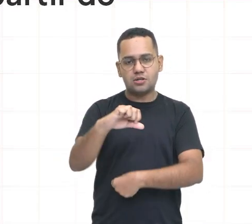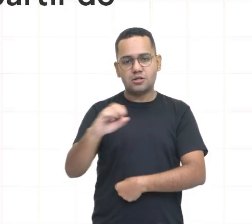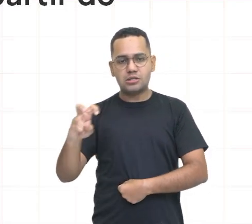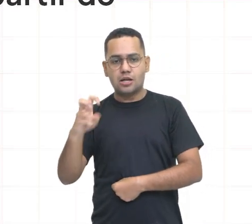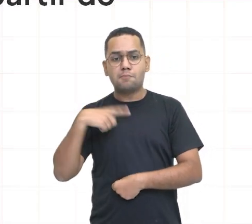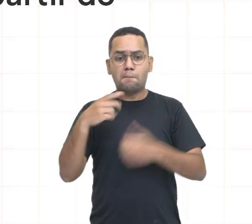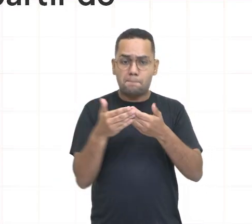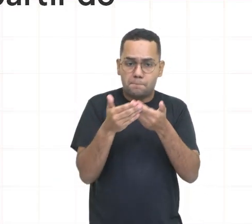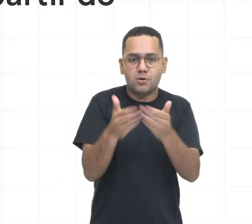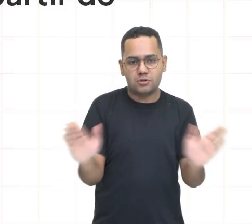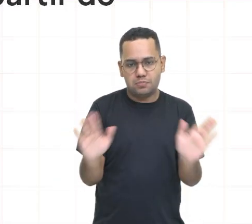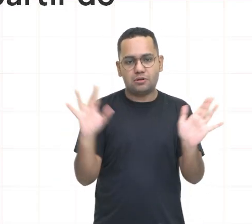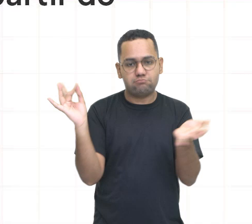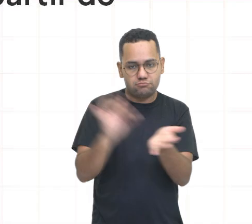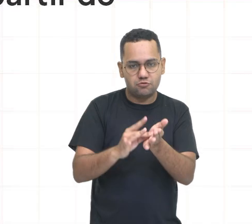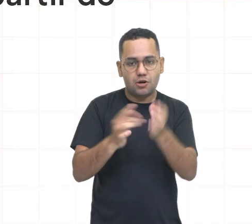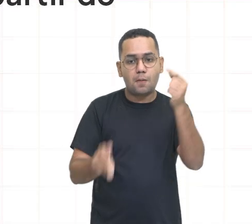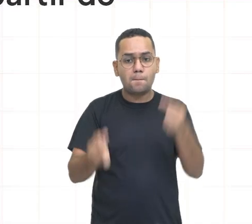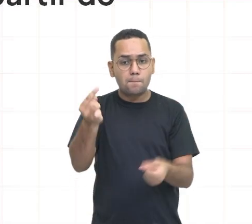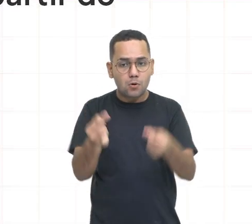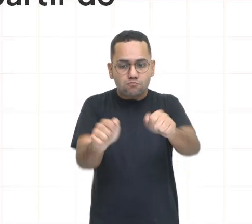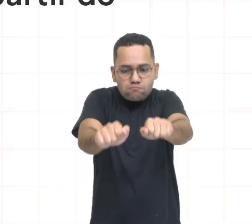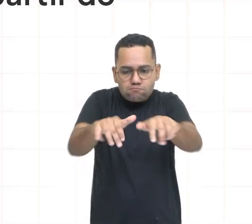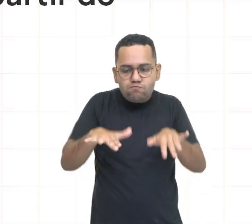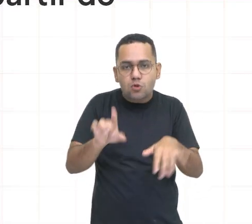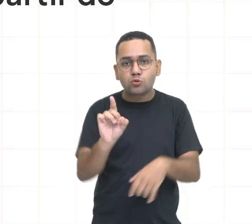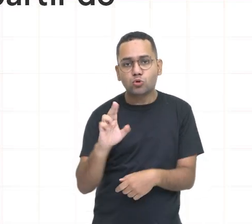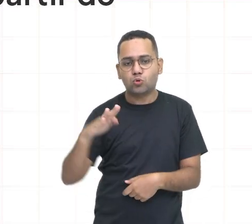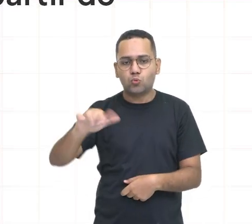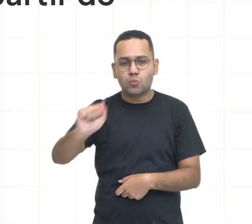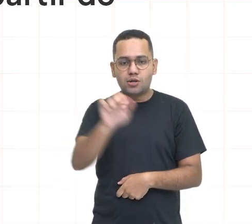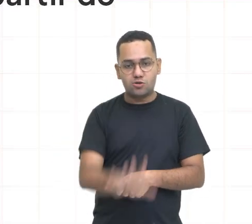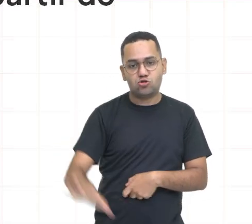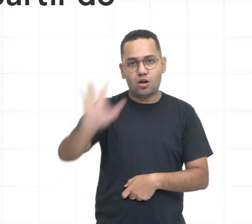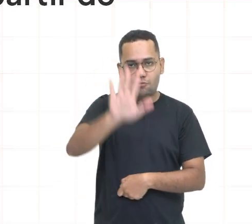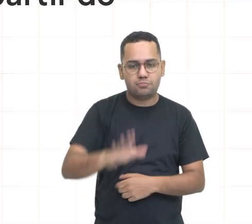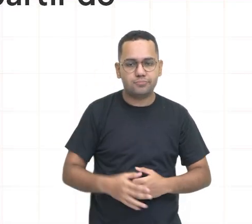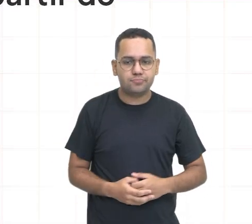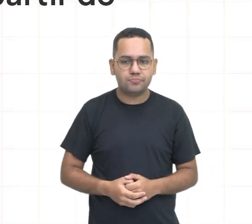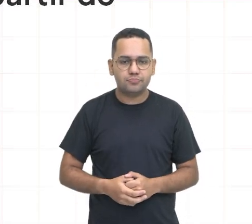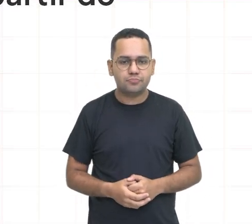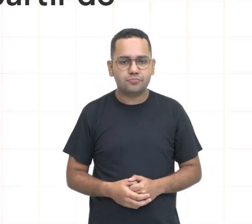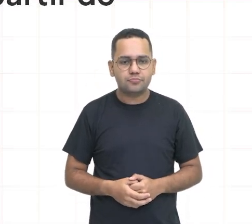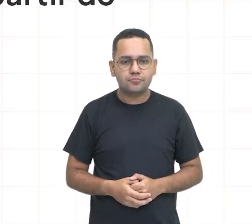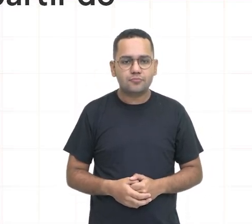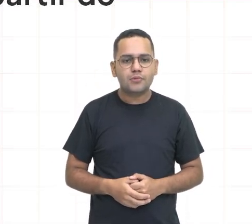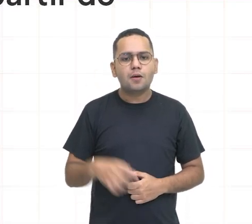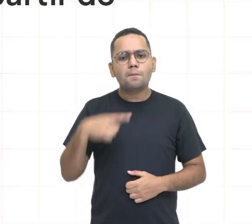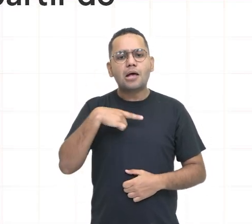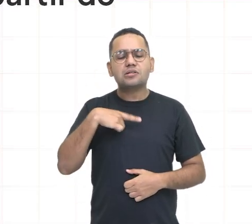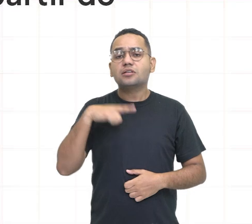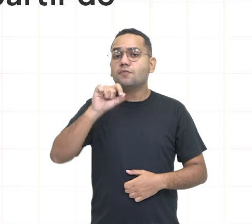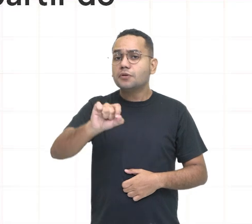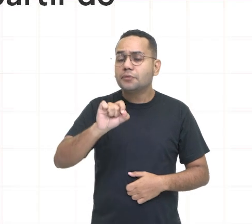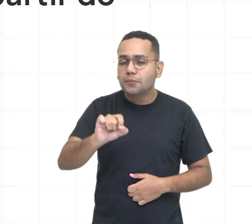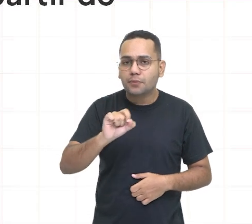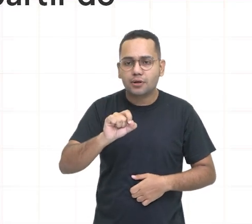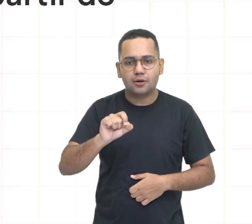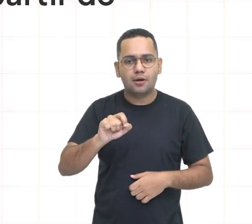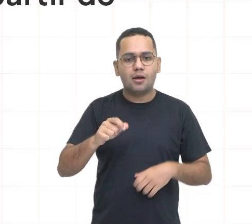permitiu a criação da Duma, isto é, um parlamento nacional. Isso foi feito a partir do chamado Manifesto